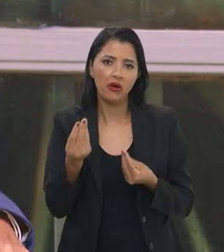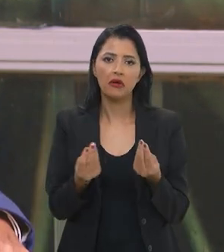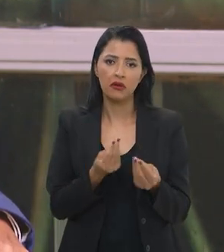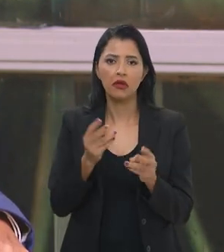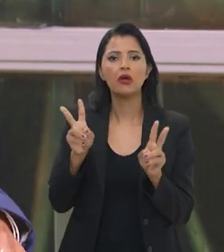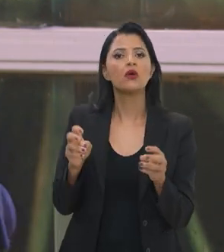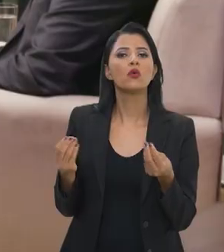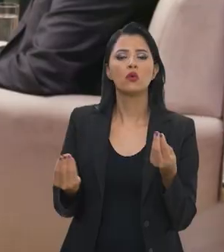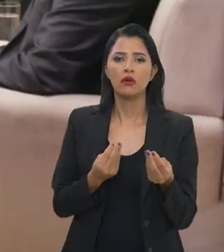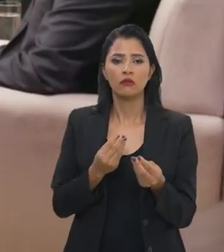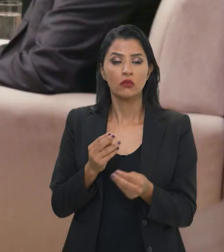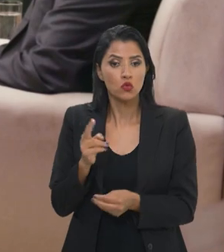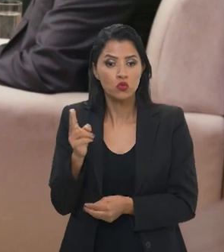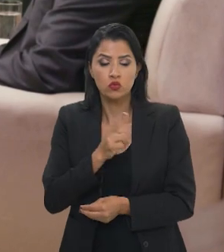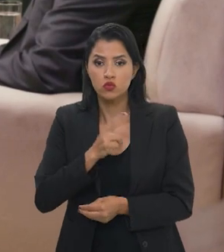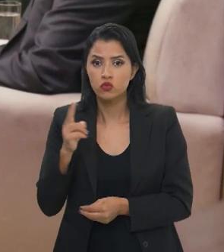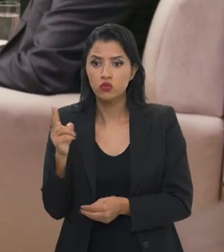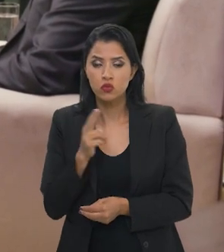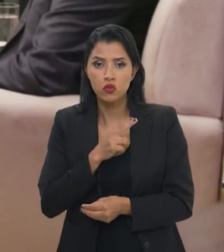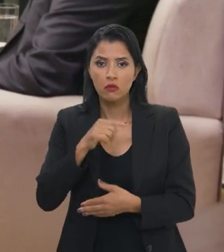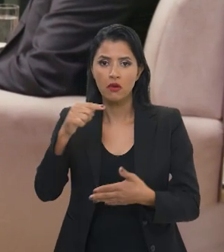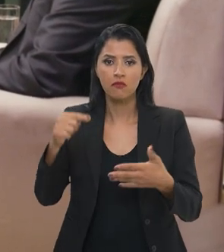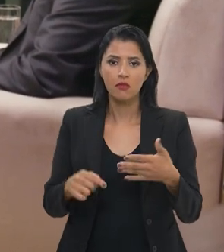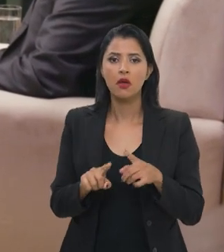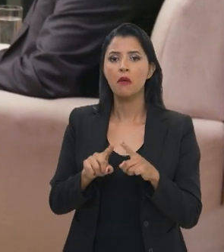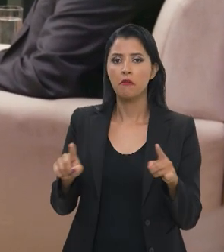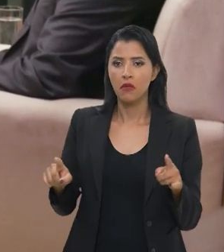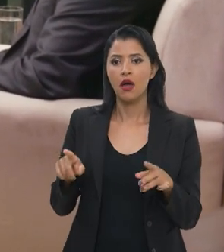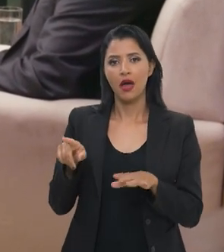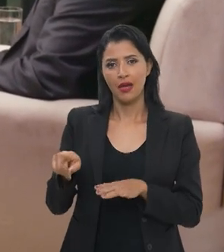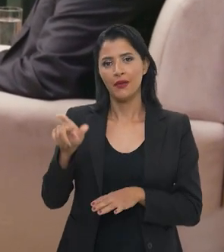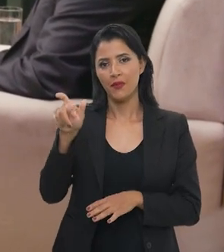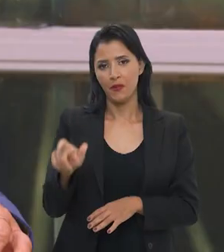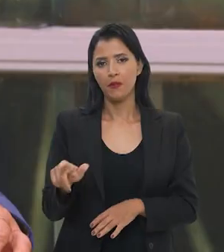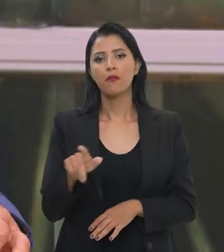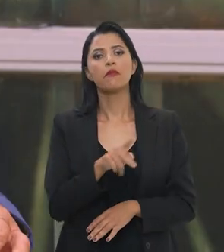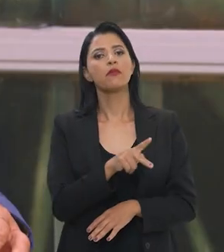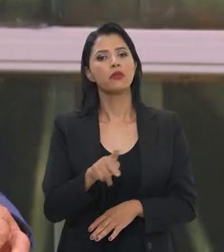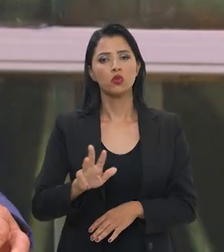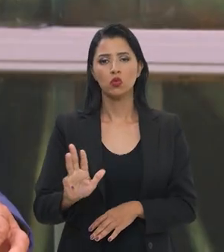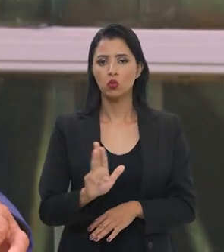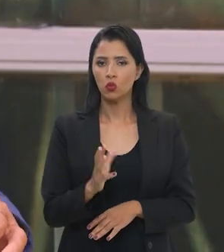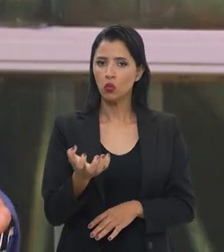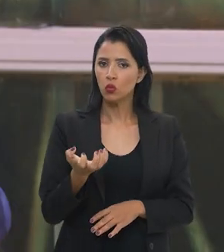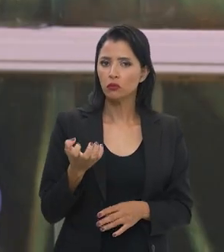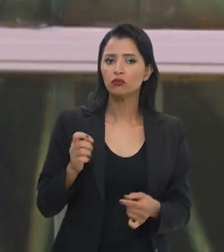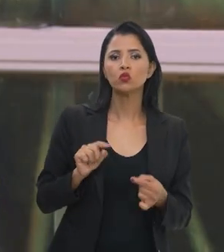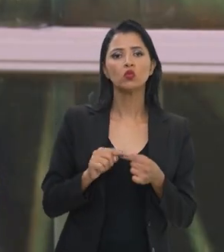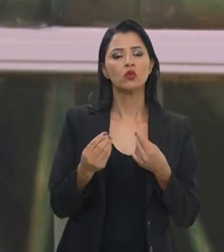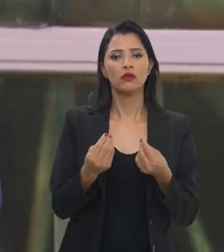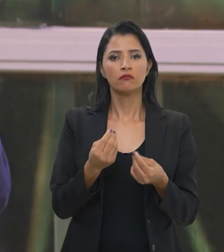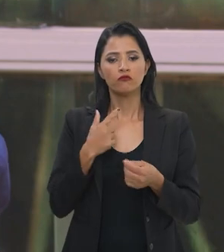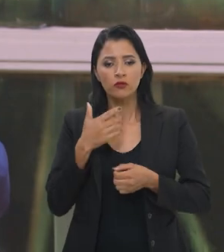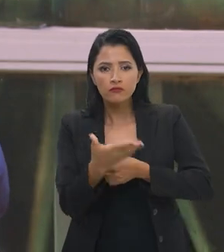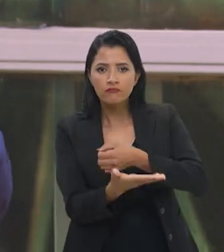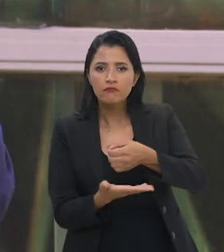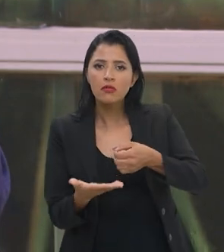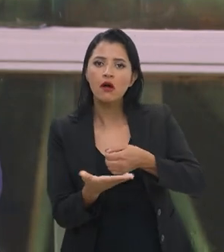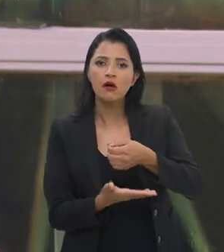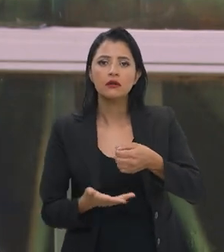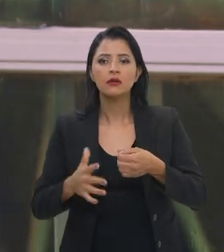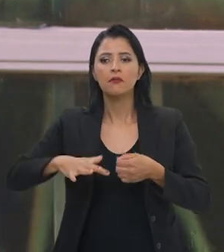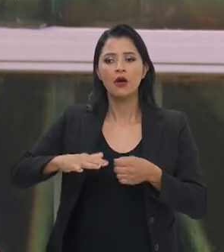chamar de das emergências mas quis o presidente Lula que também fosse o